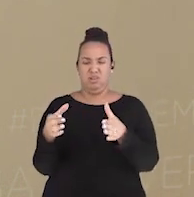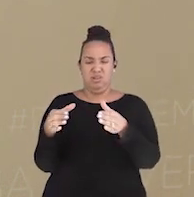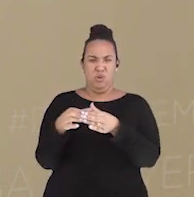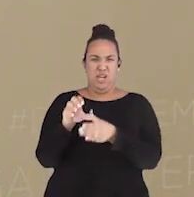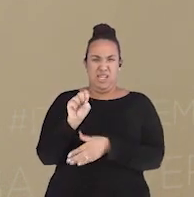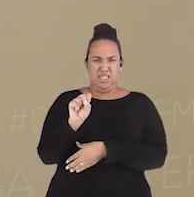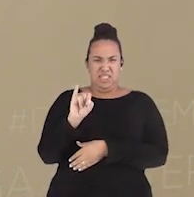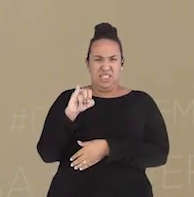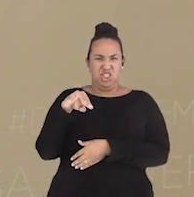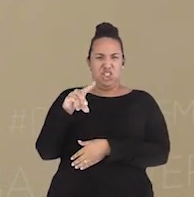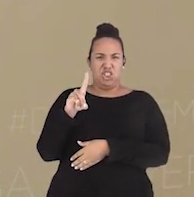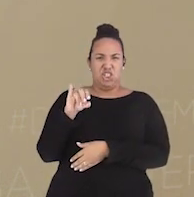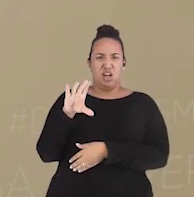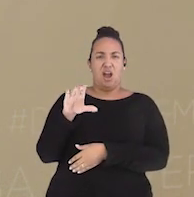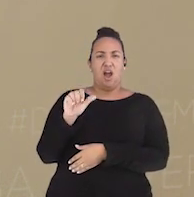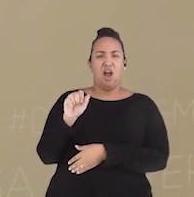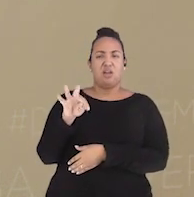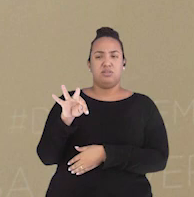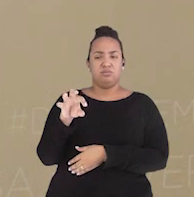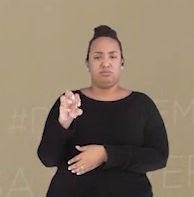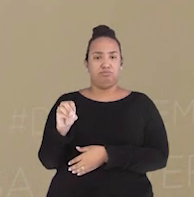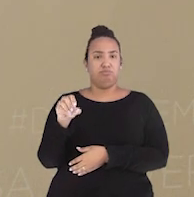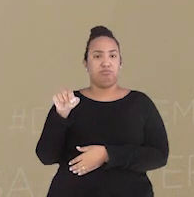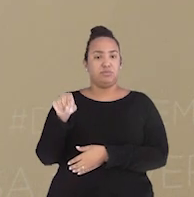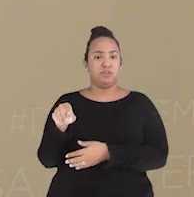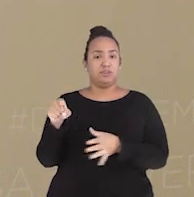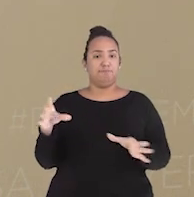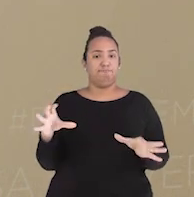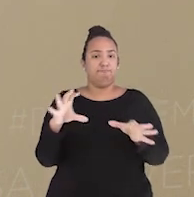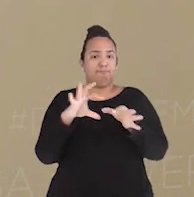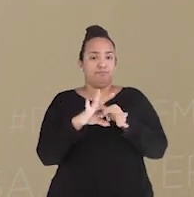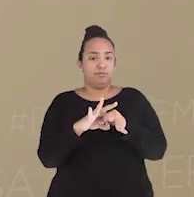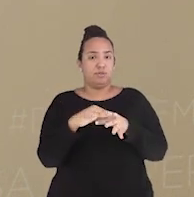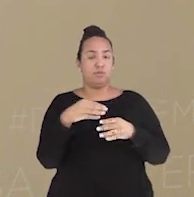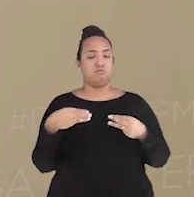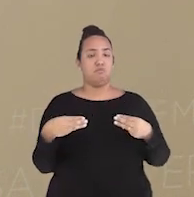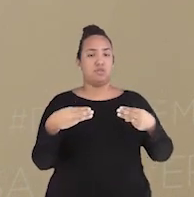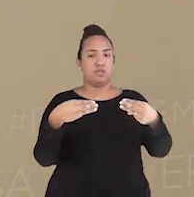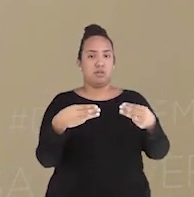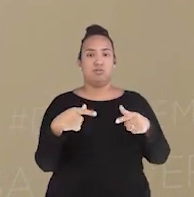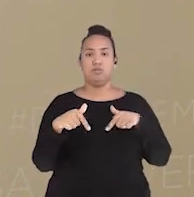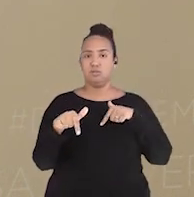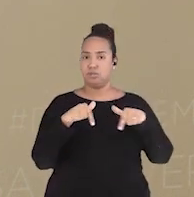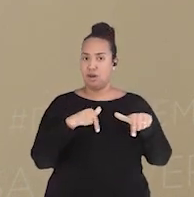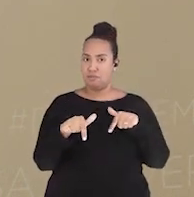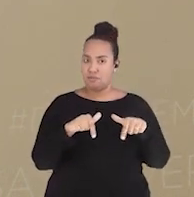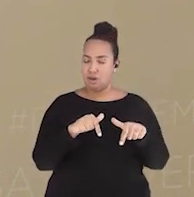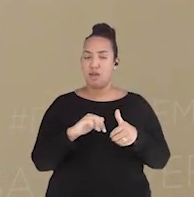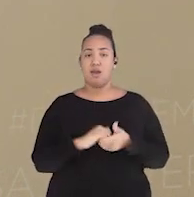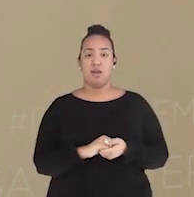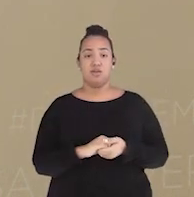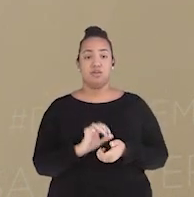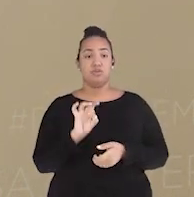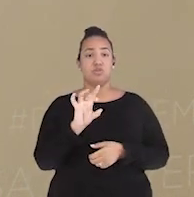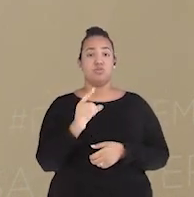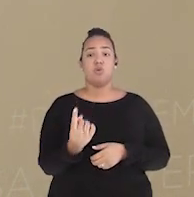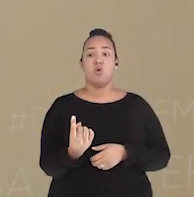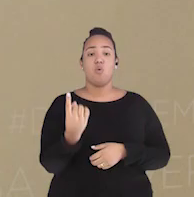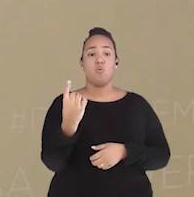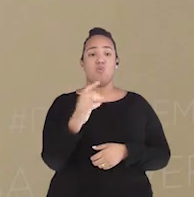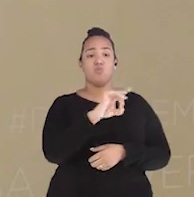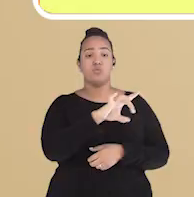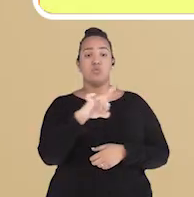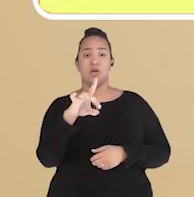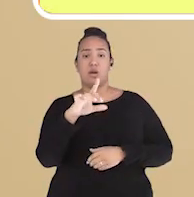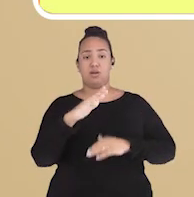de colaboração com o poder público. Tornava os sindicatos vinculados ao Ministério do Trabalho e só permitia um sindicato por